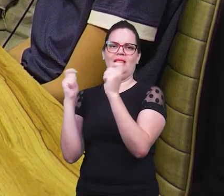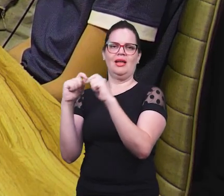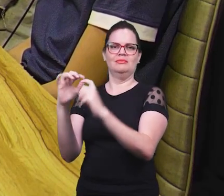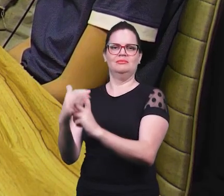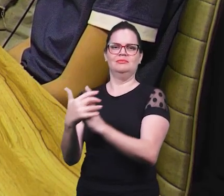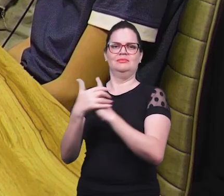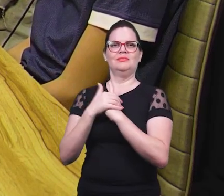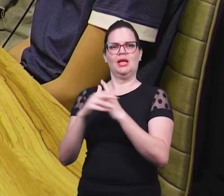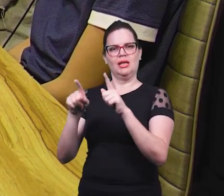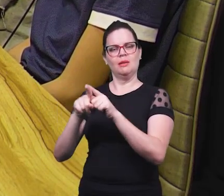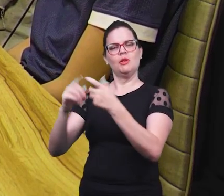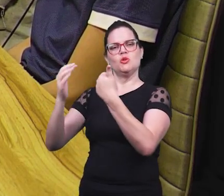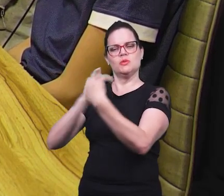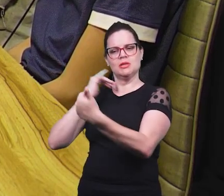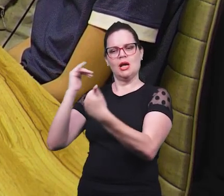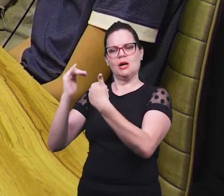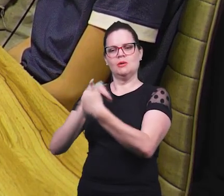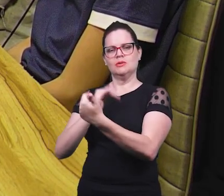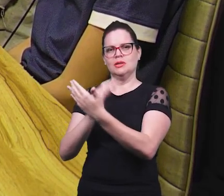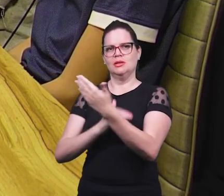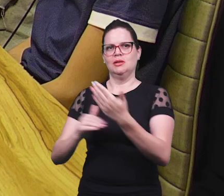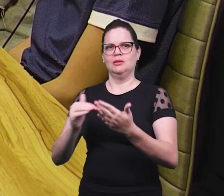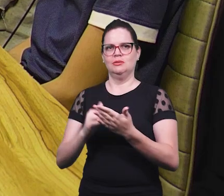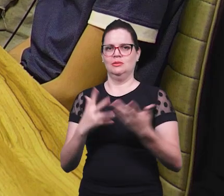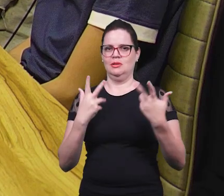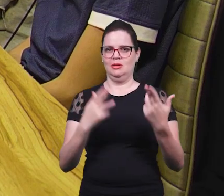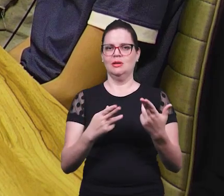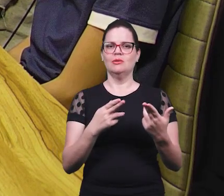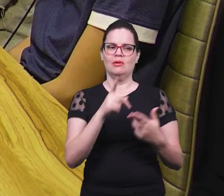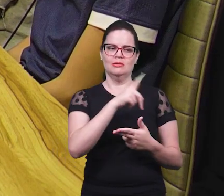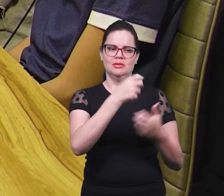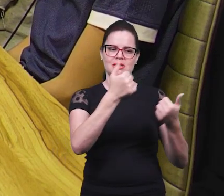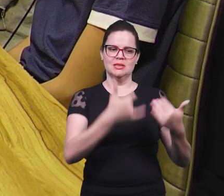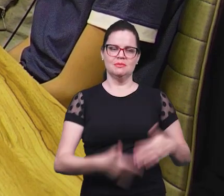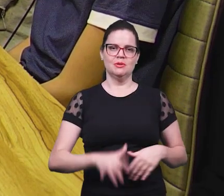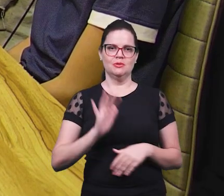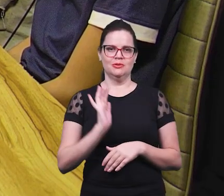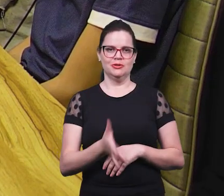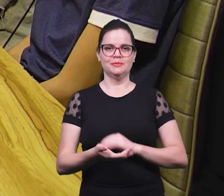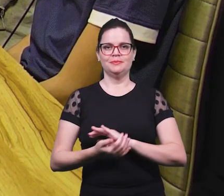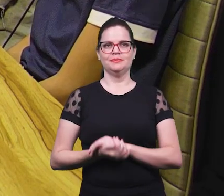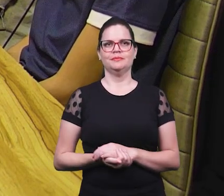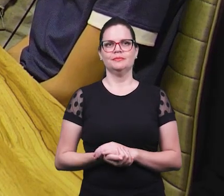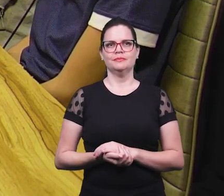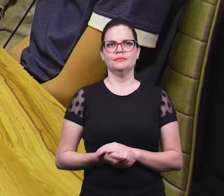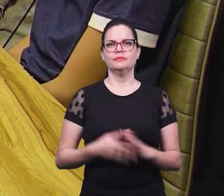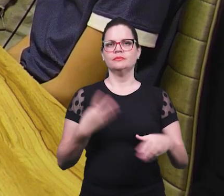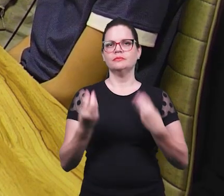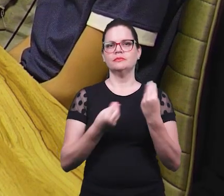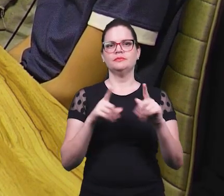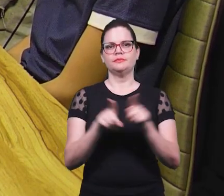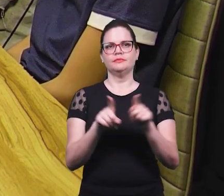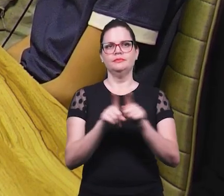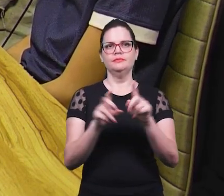e nos encaminhar também, né? Como a Jaque falou, né? Exatamente. E como é que é relacionamento também com as outras pessoas do lar?